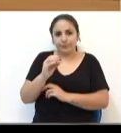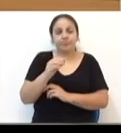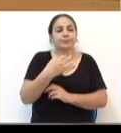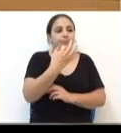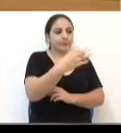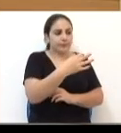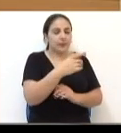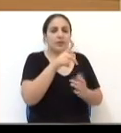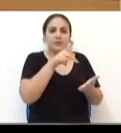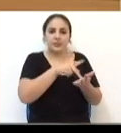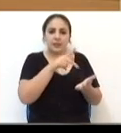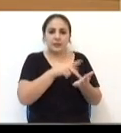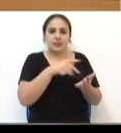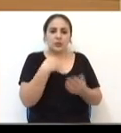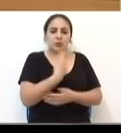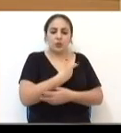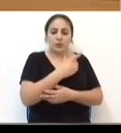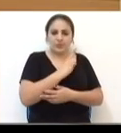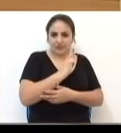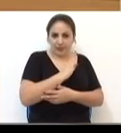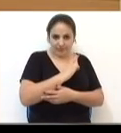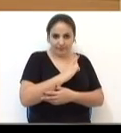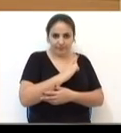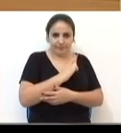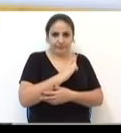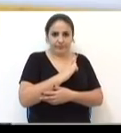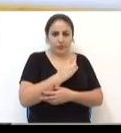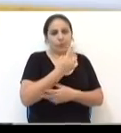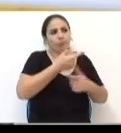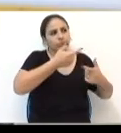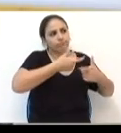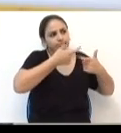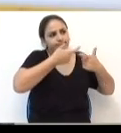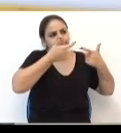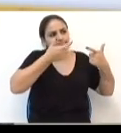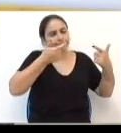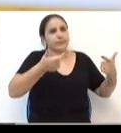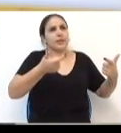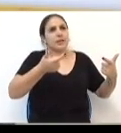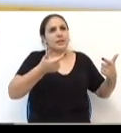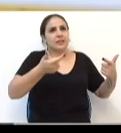verdade, a gente tem uma